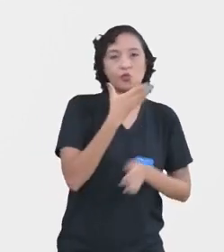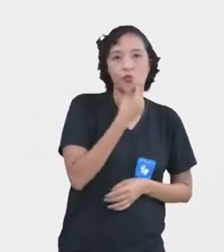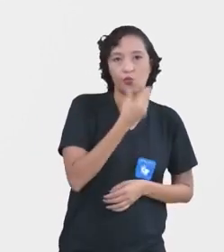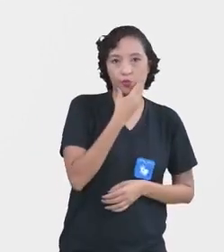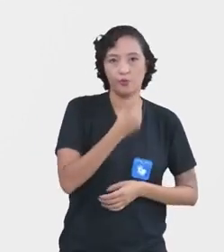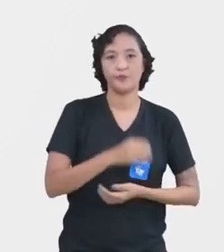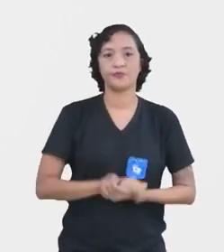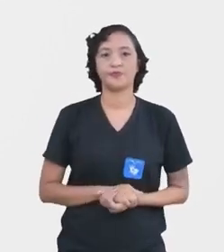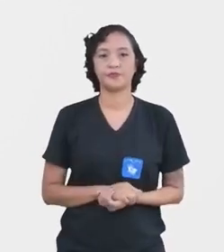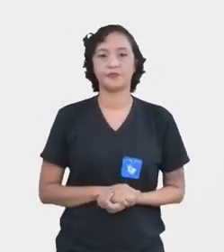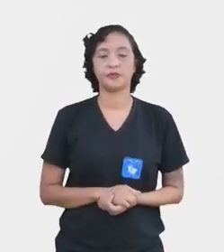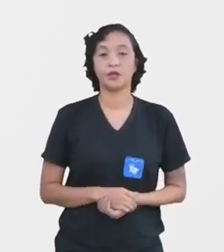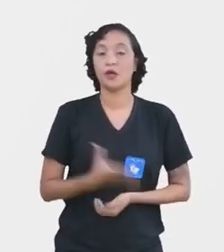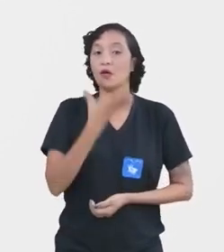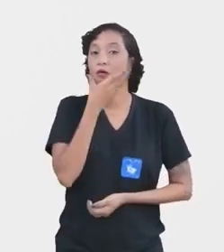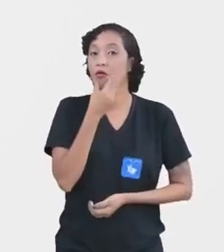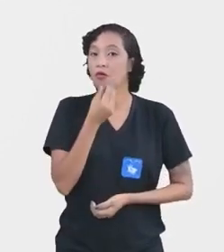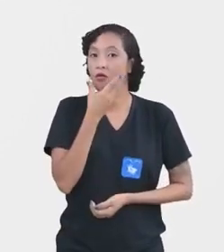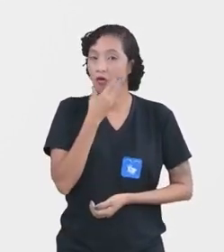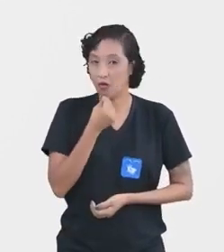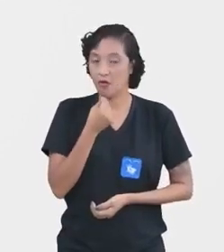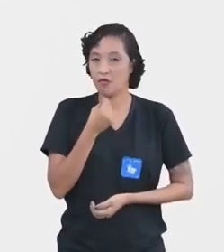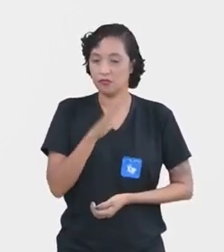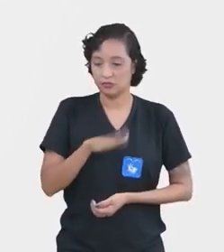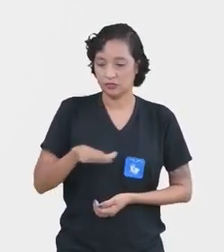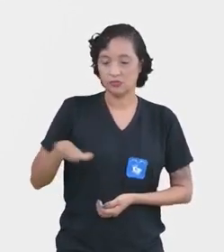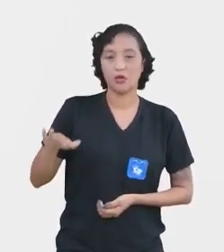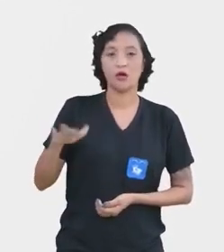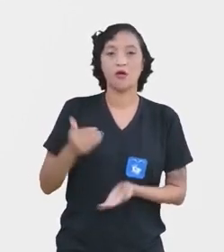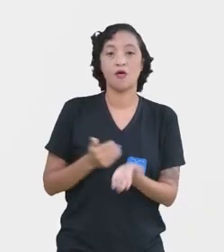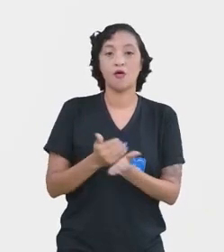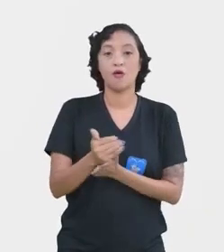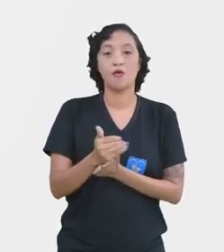Os meninos, eles produzem um hormônio chamado